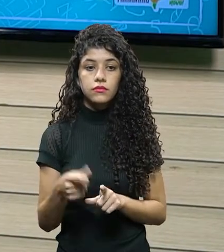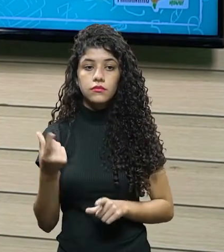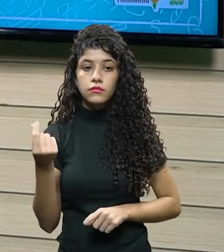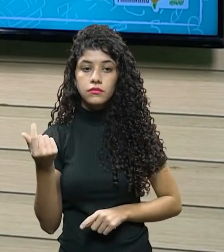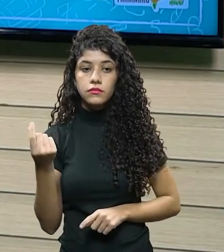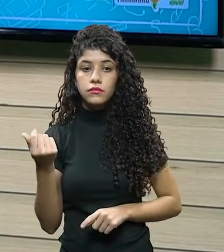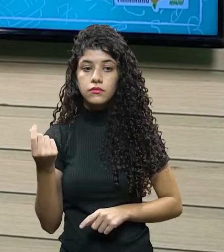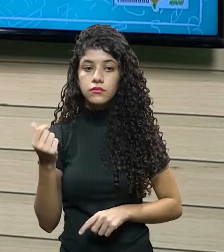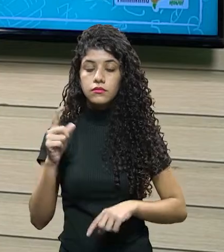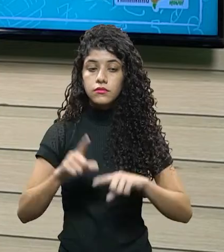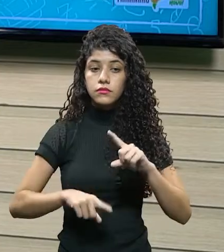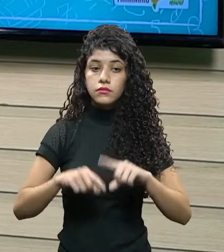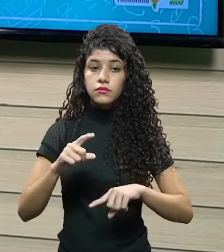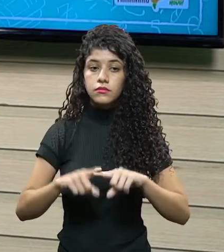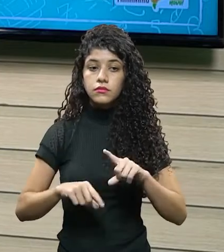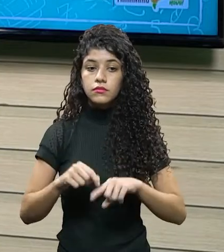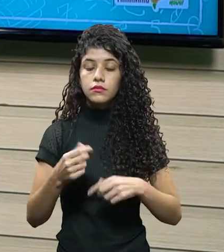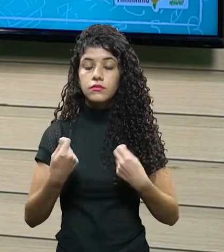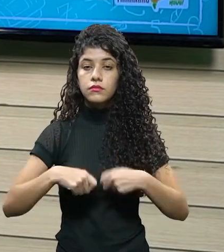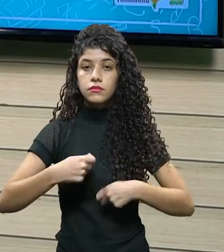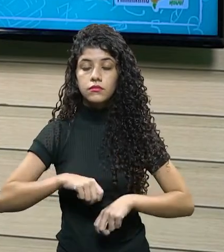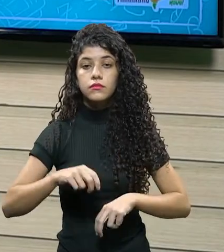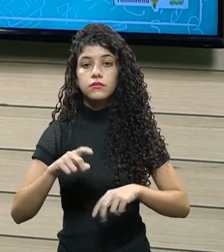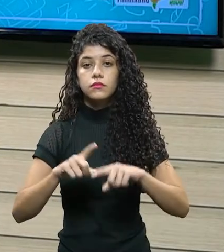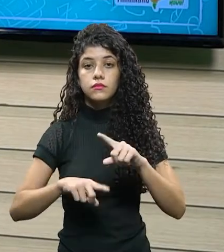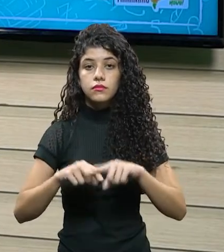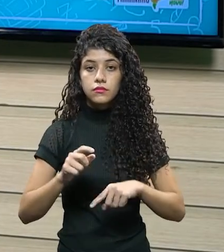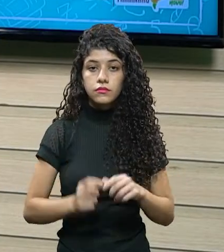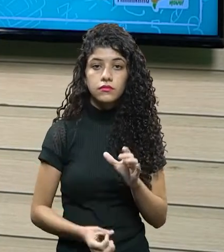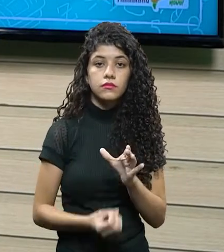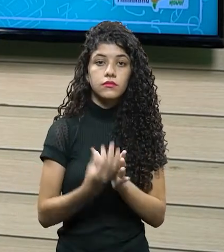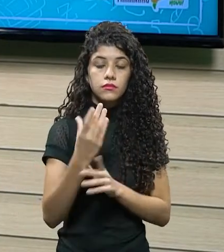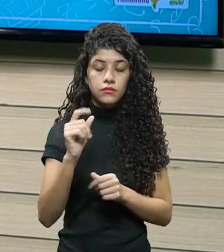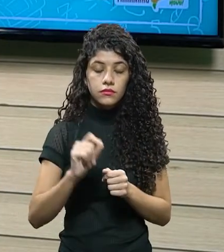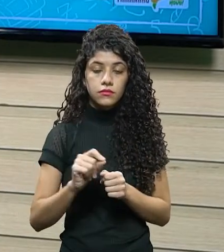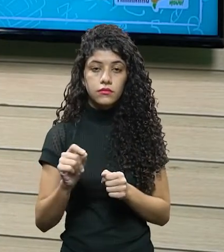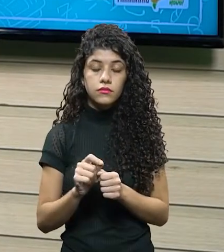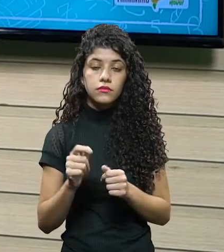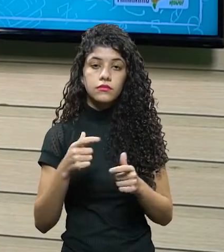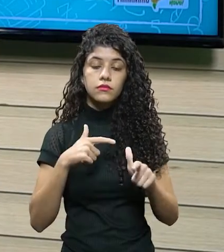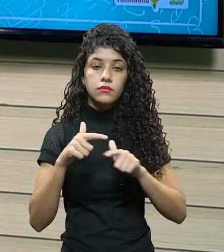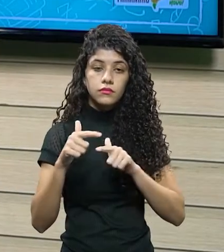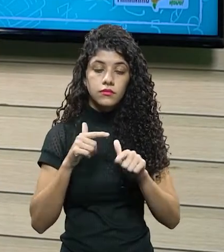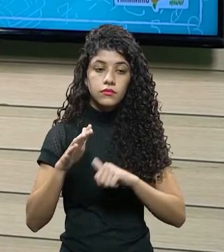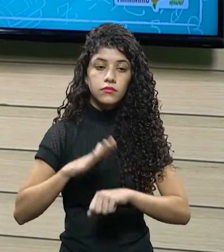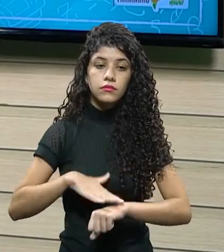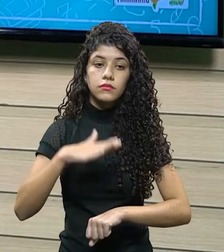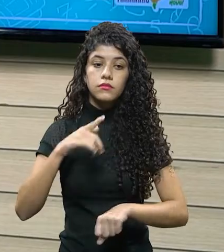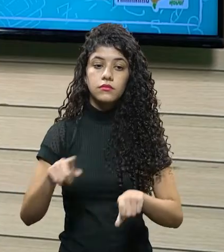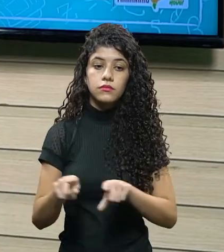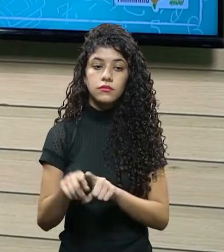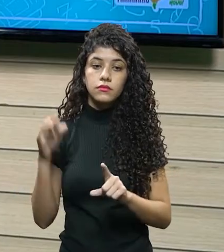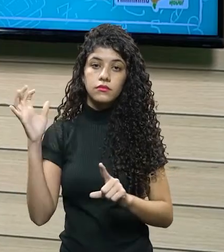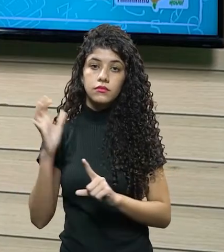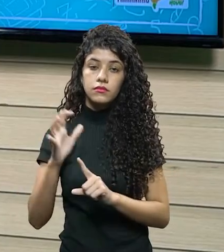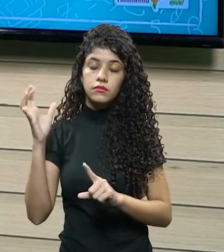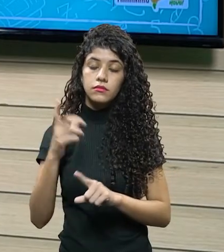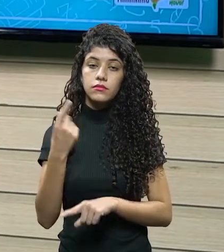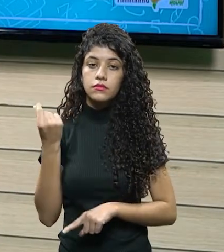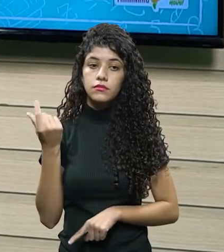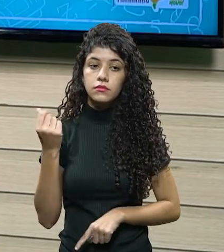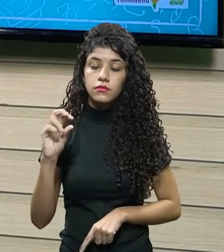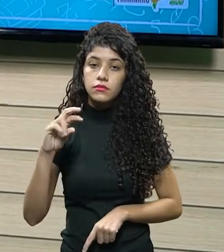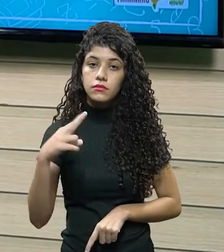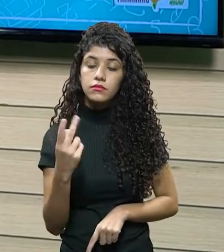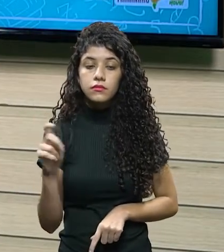O custo referente ao produto, pois eu vou precisar de mais matéria-prima, vai ter mais despesas, e aí vai afetar também em relação ao